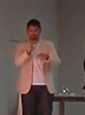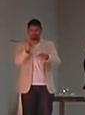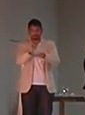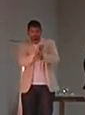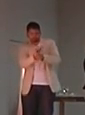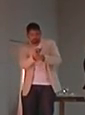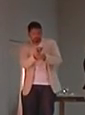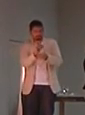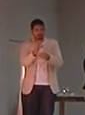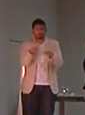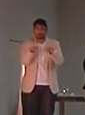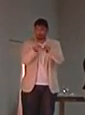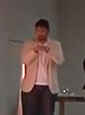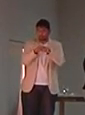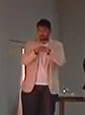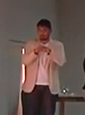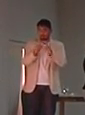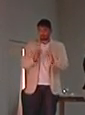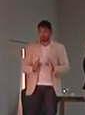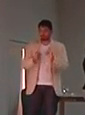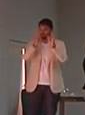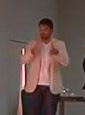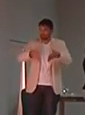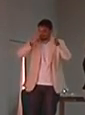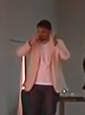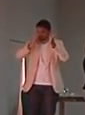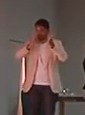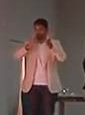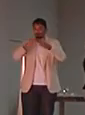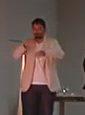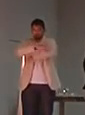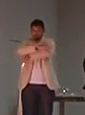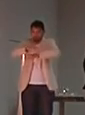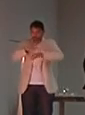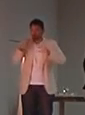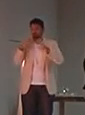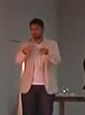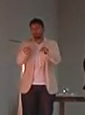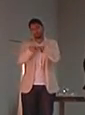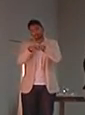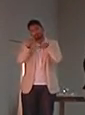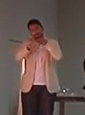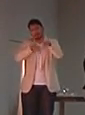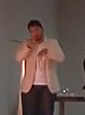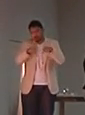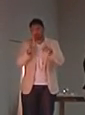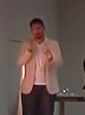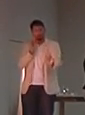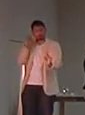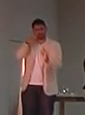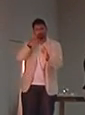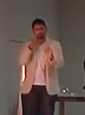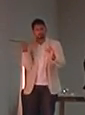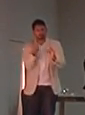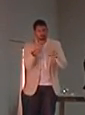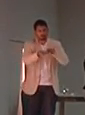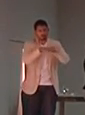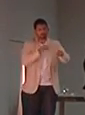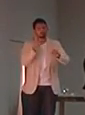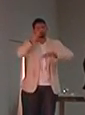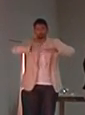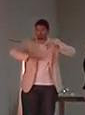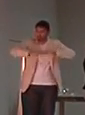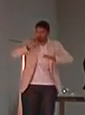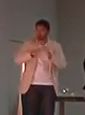construção civil e na área portuária. Essa é a missão nossa, precípua, formação de